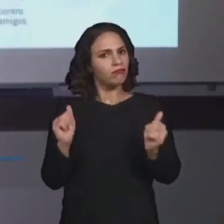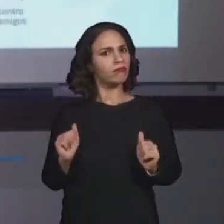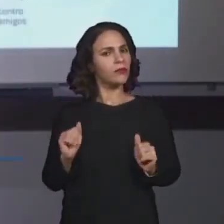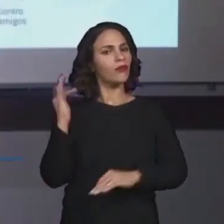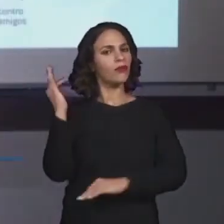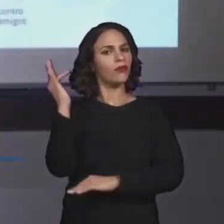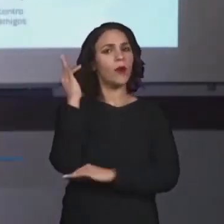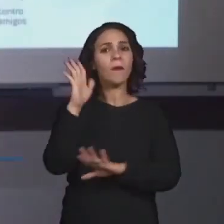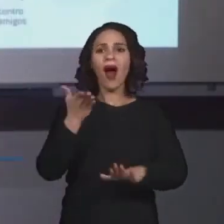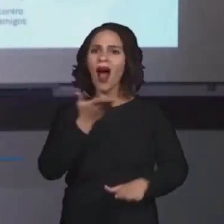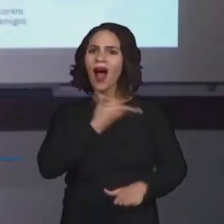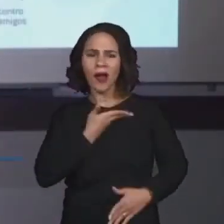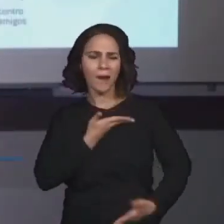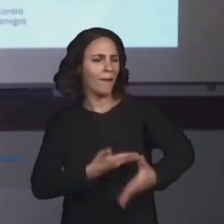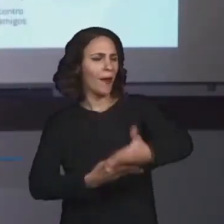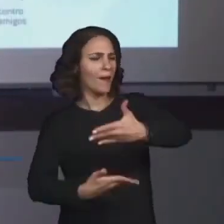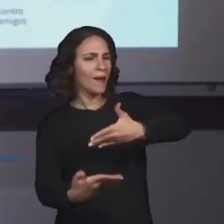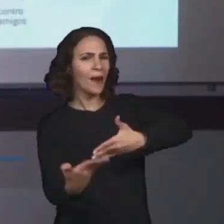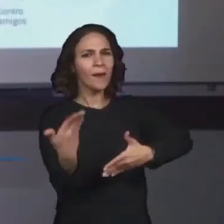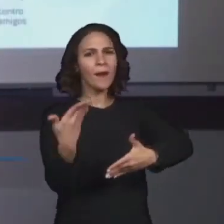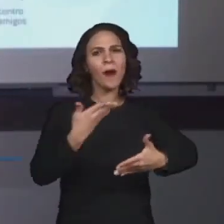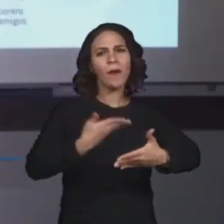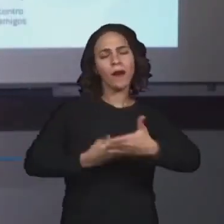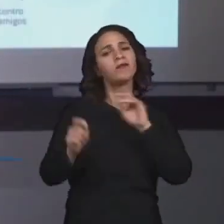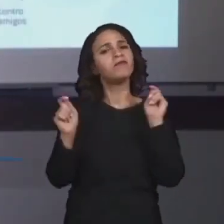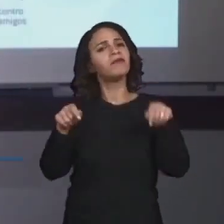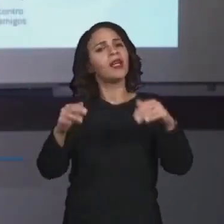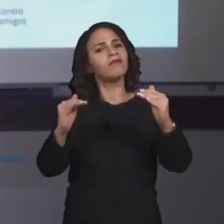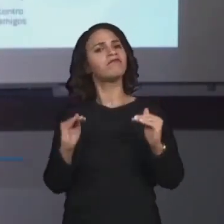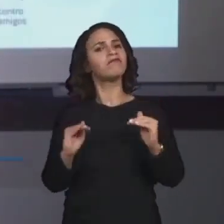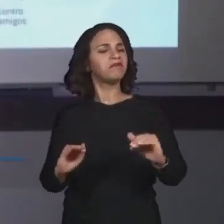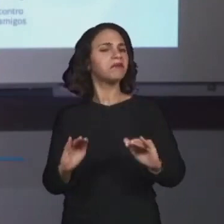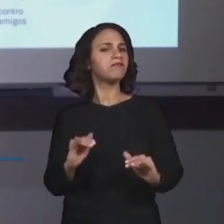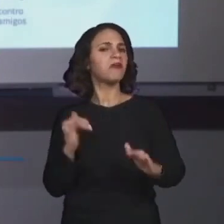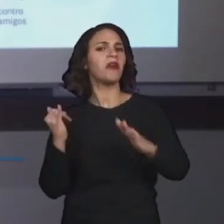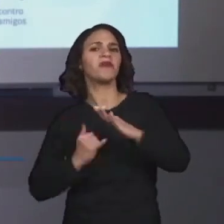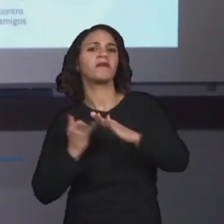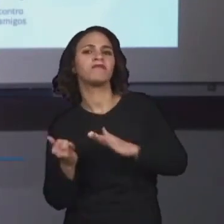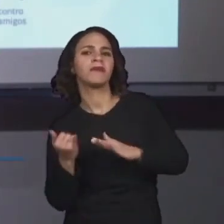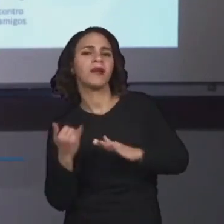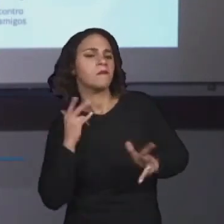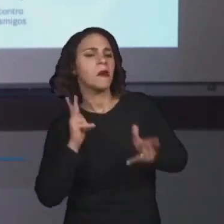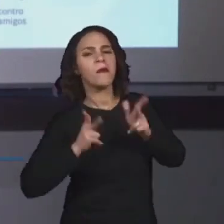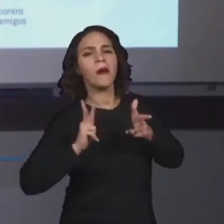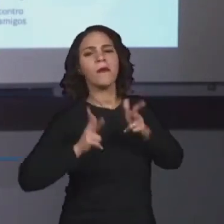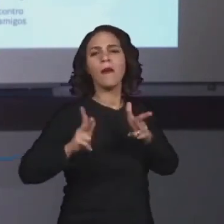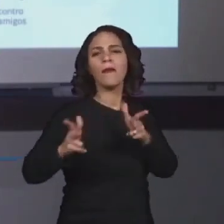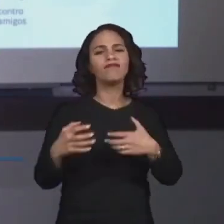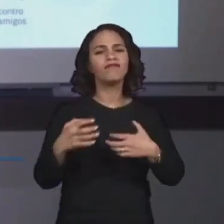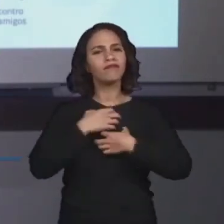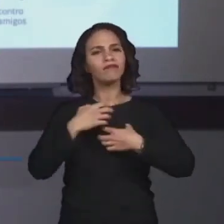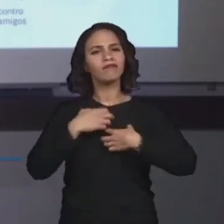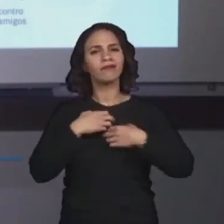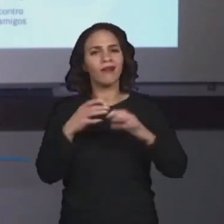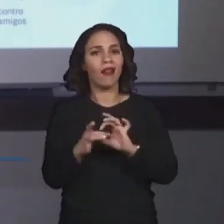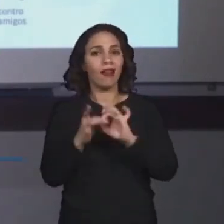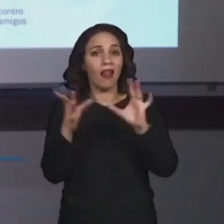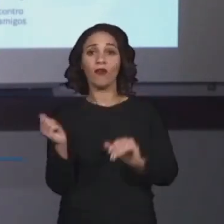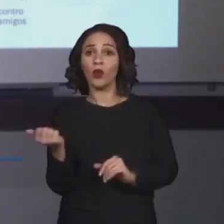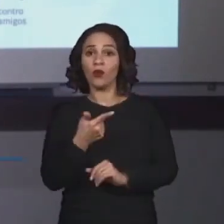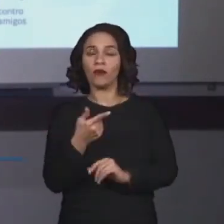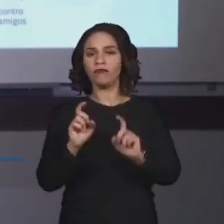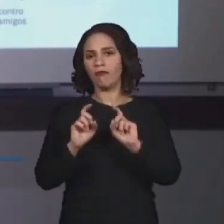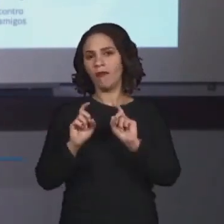no encontro com amigos, eu posso ser mais informal. As nossas conversas são mais informais do que numa reunião